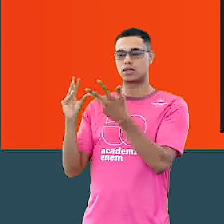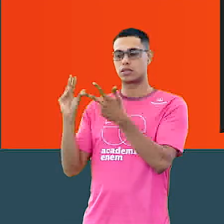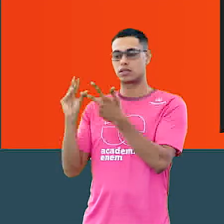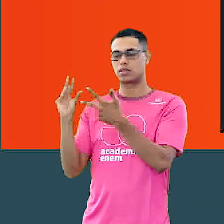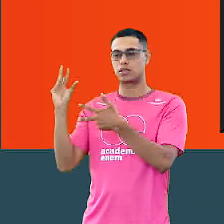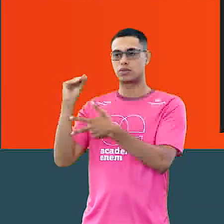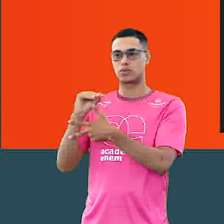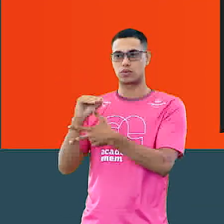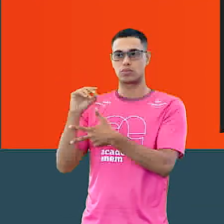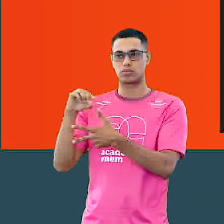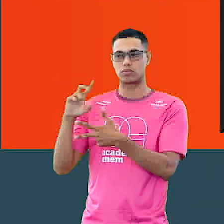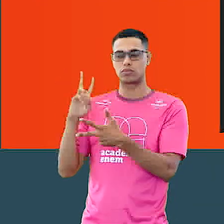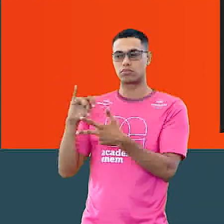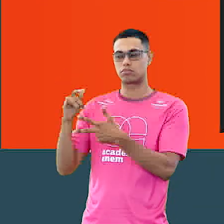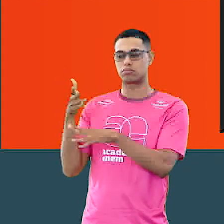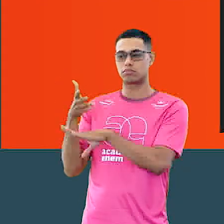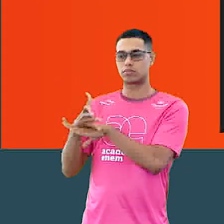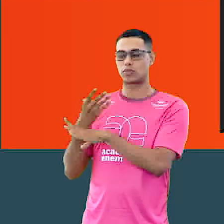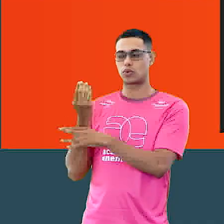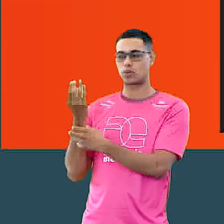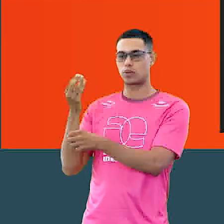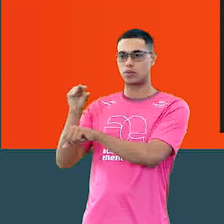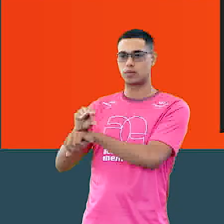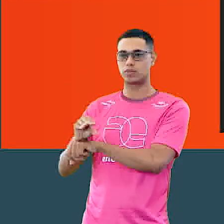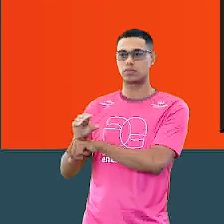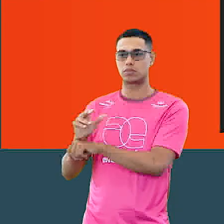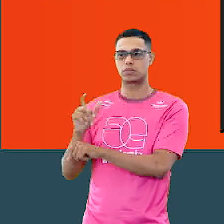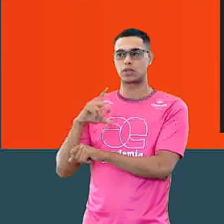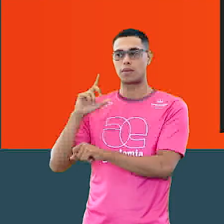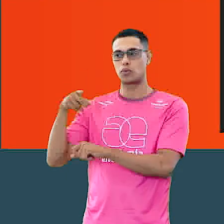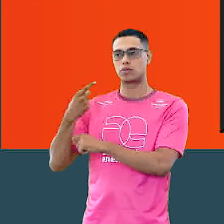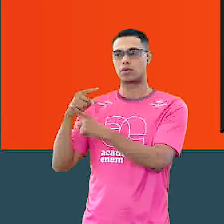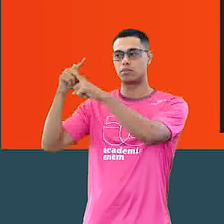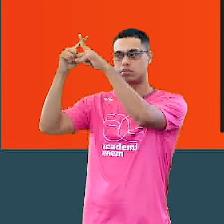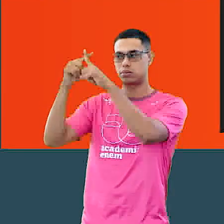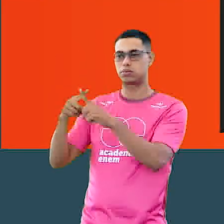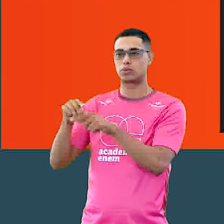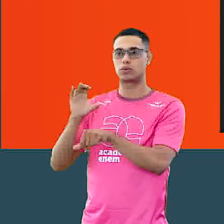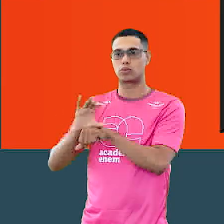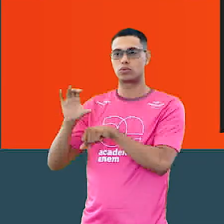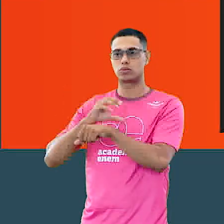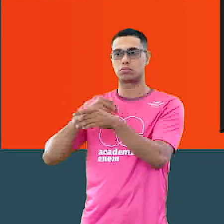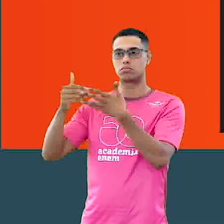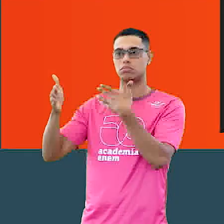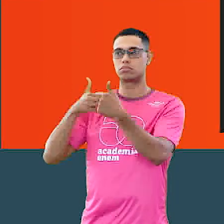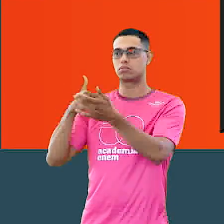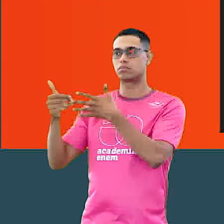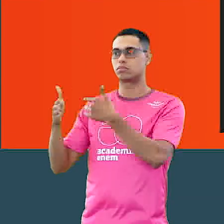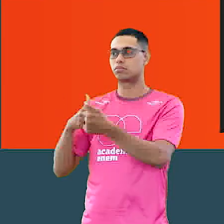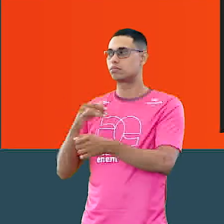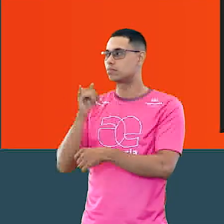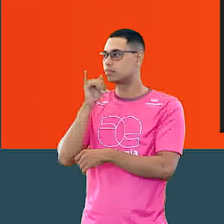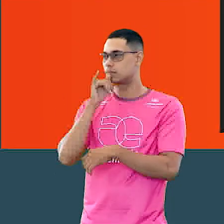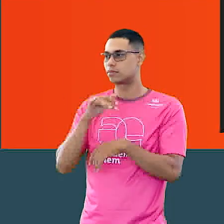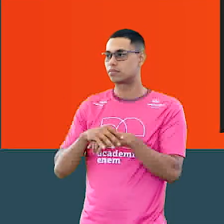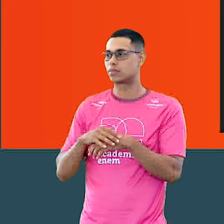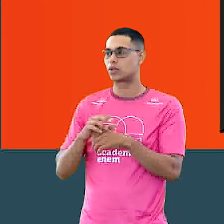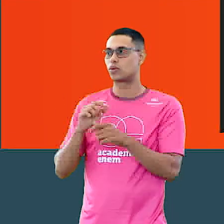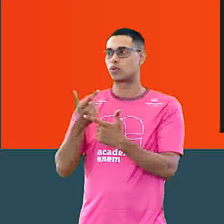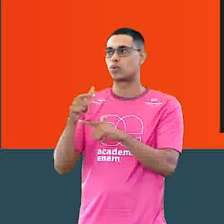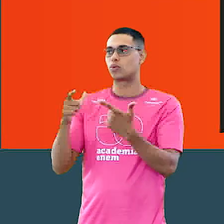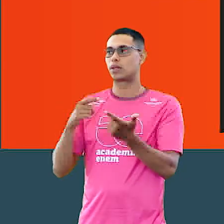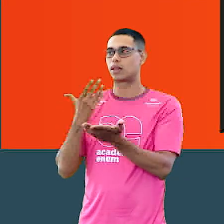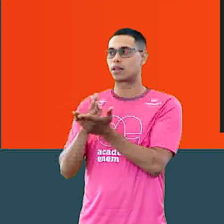o SISU, vai colocar a sua nota e vai concorrer a qualquer curso de qualquer federal. Não tem nada a ver com o que